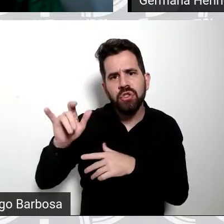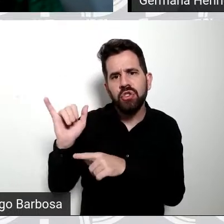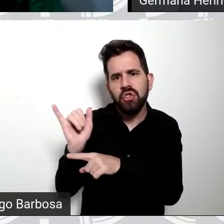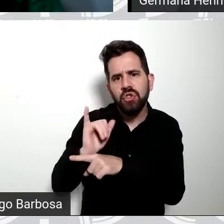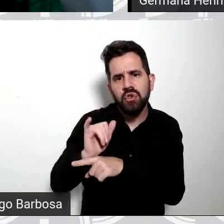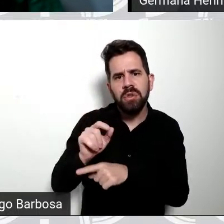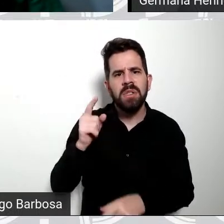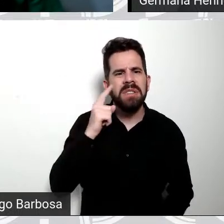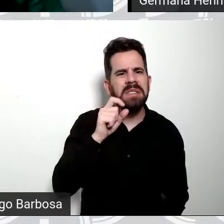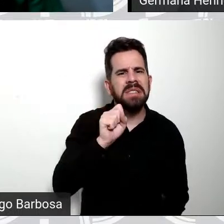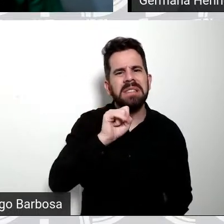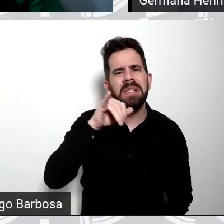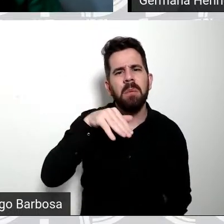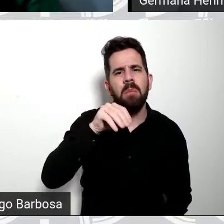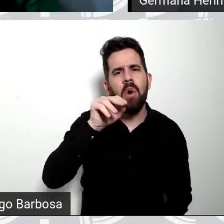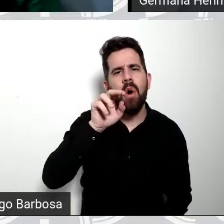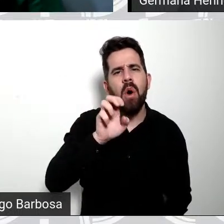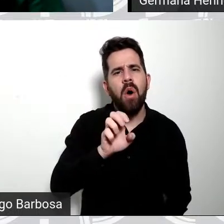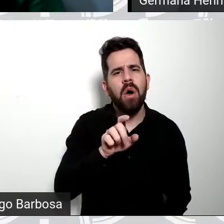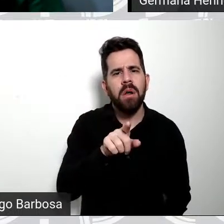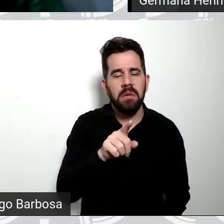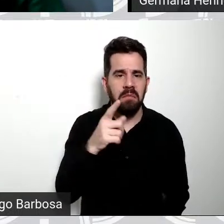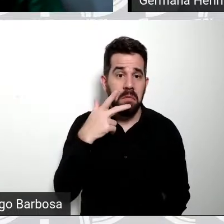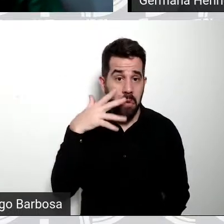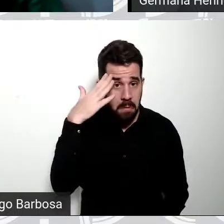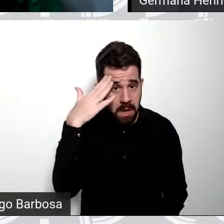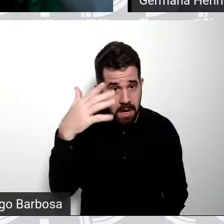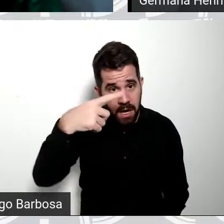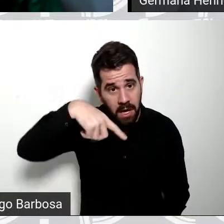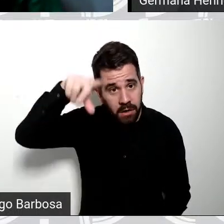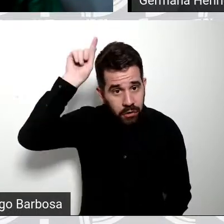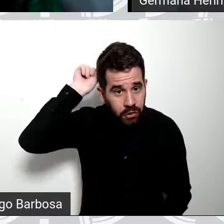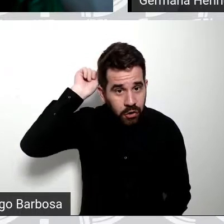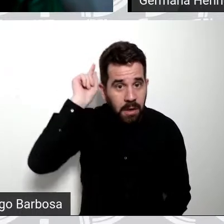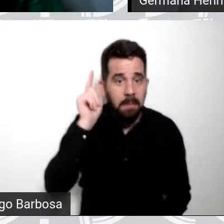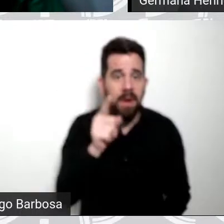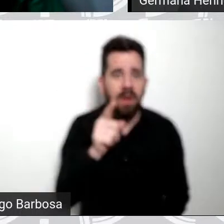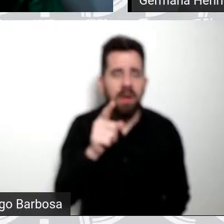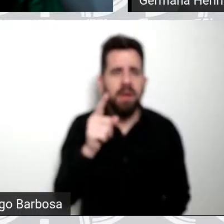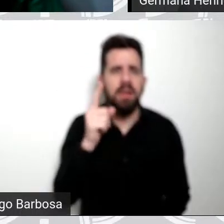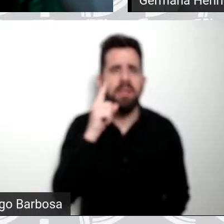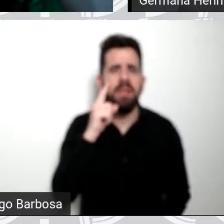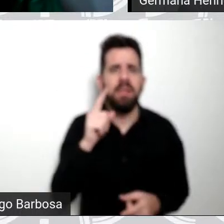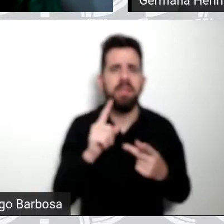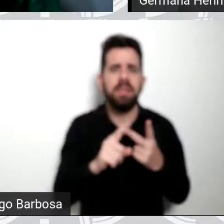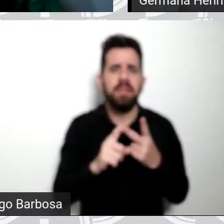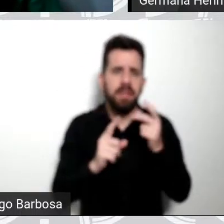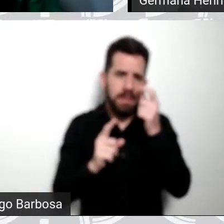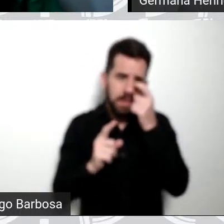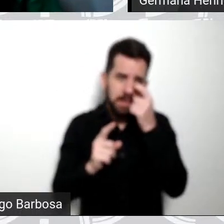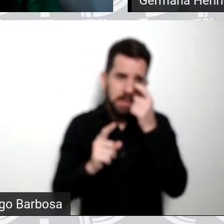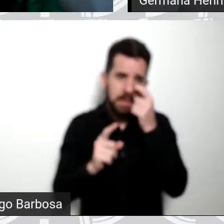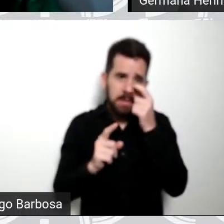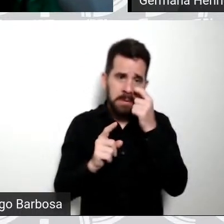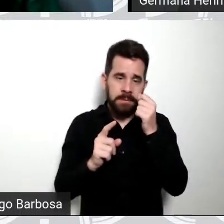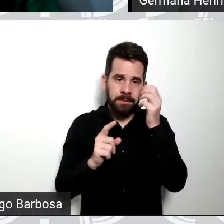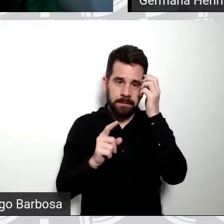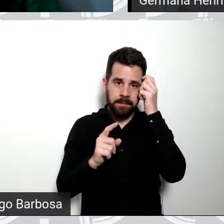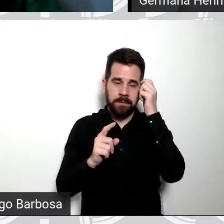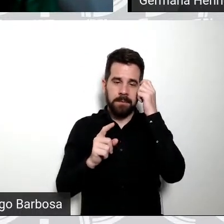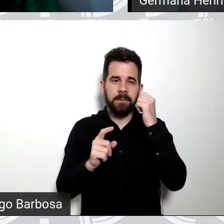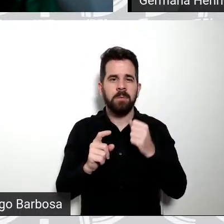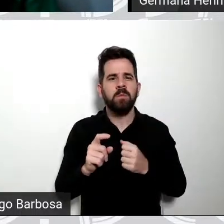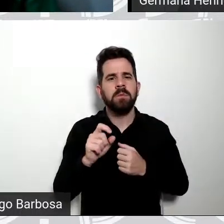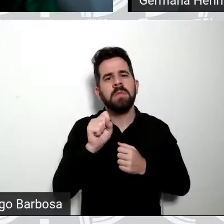Simone falou: obrigada, Germana. Isso, ia falar agora. A Sinara, a Andréia, né, a Simone Petri, estão